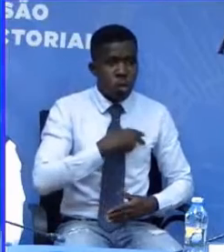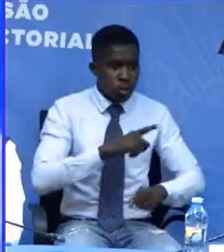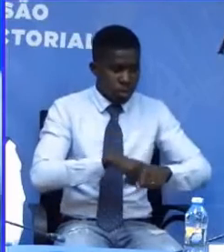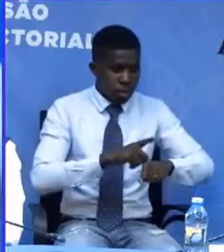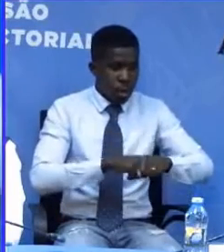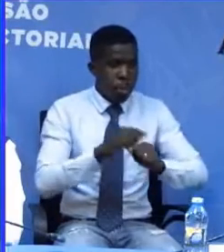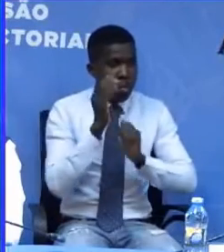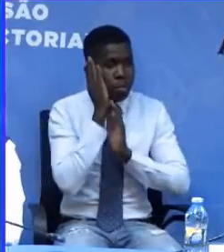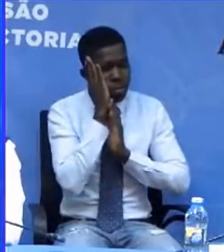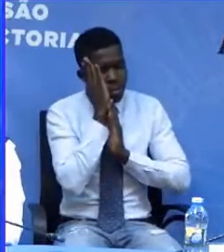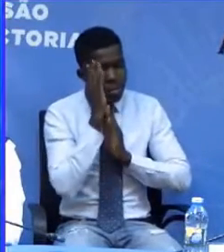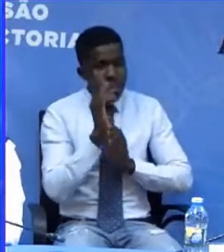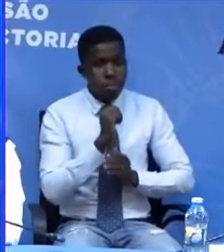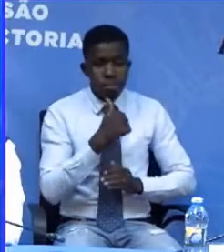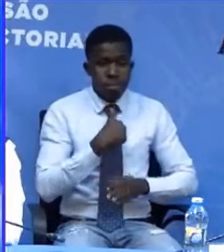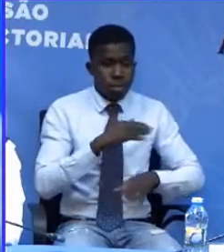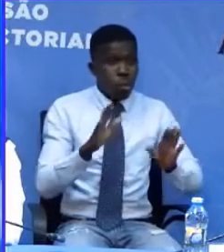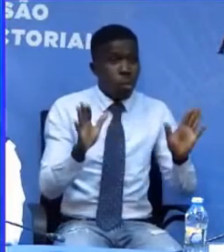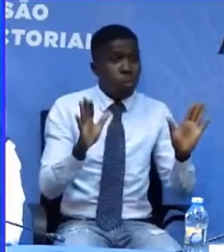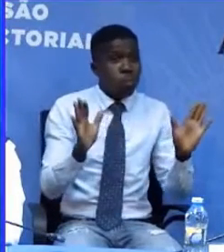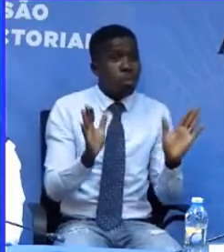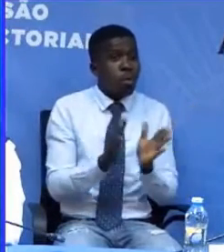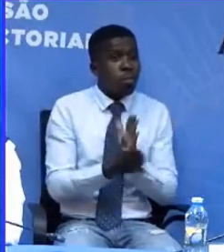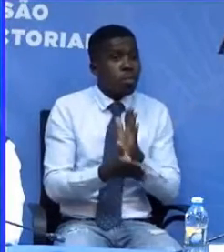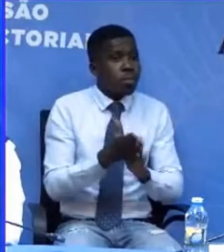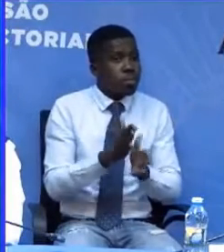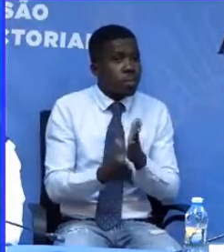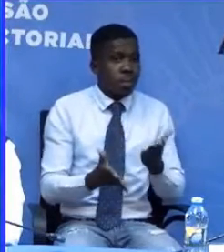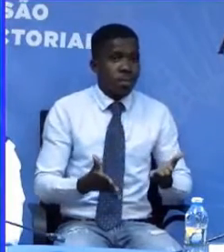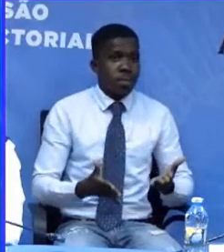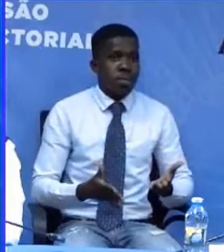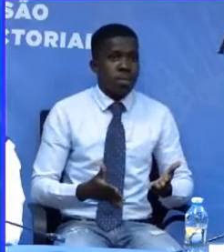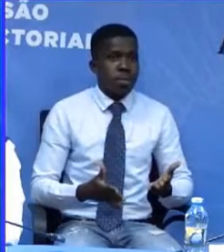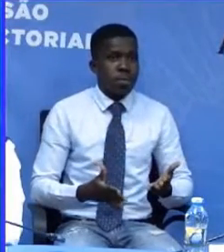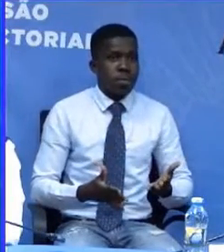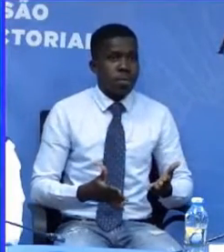descanso, estamos a trabalhar pela pátria, cumprimento de um dever patriótico.